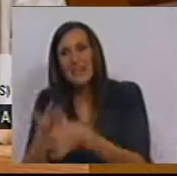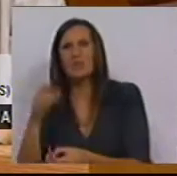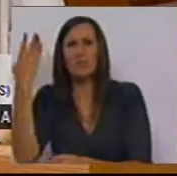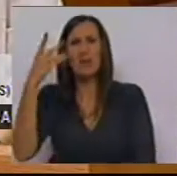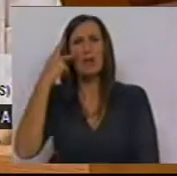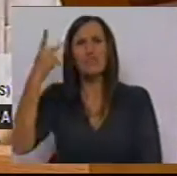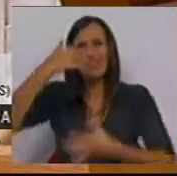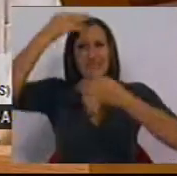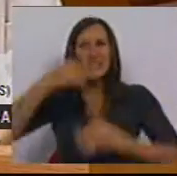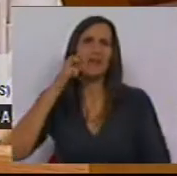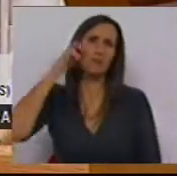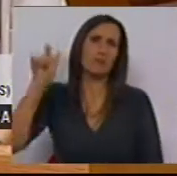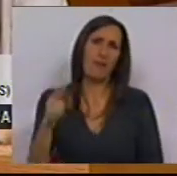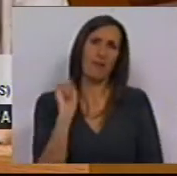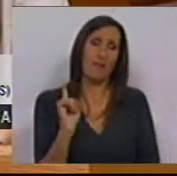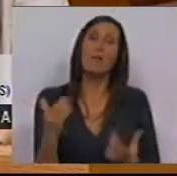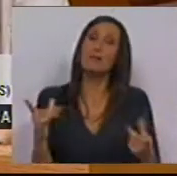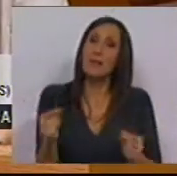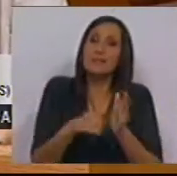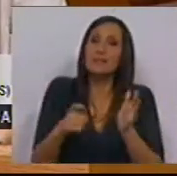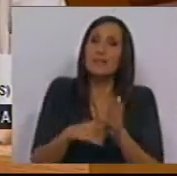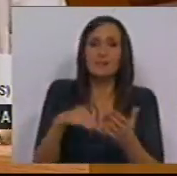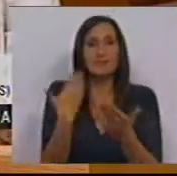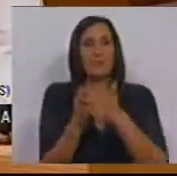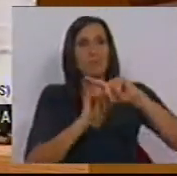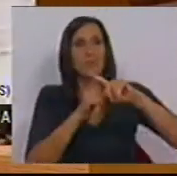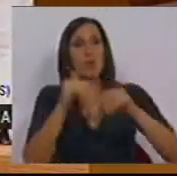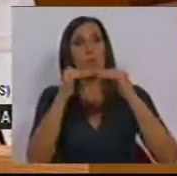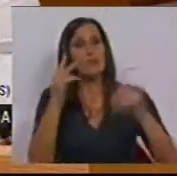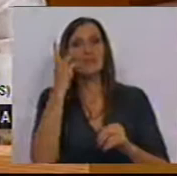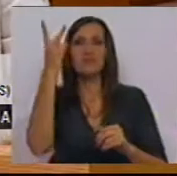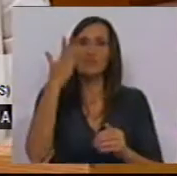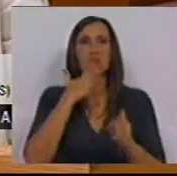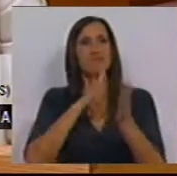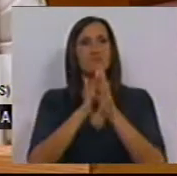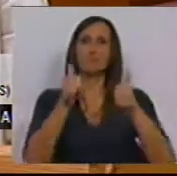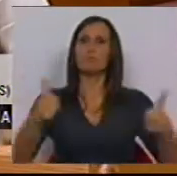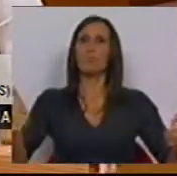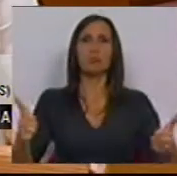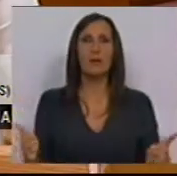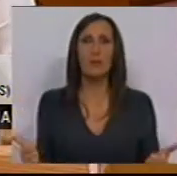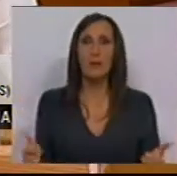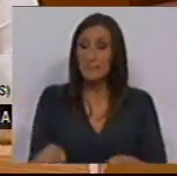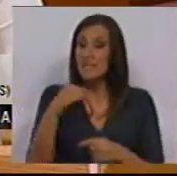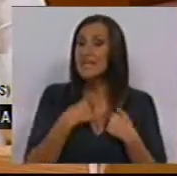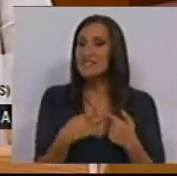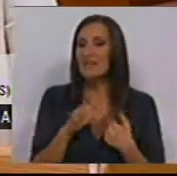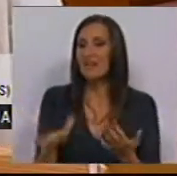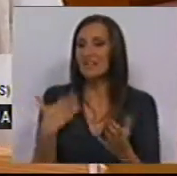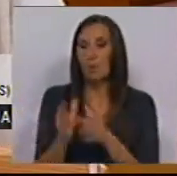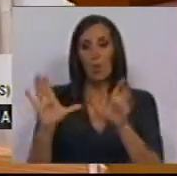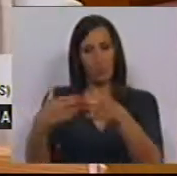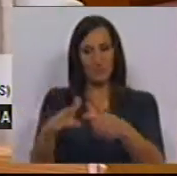e à dignidade humana, e à necessidade de beneficiar de um nível de vida adequado. Uma iniciativa que levou